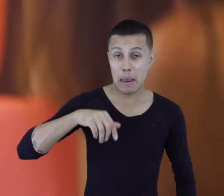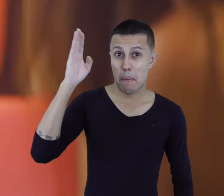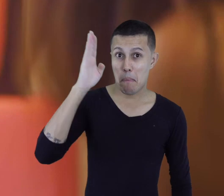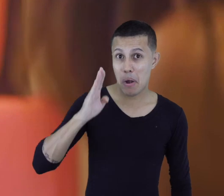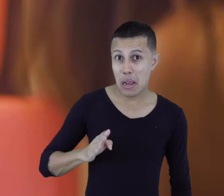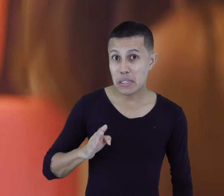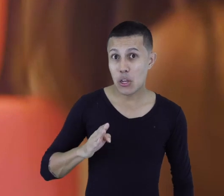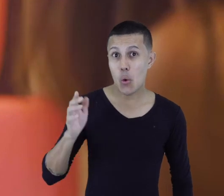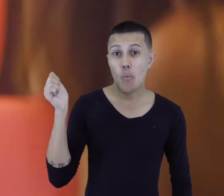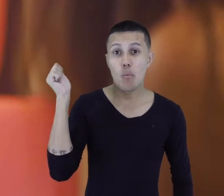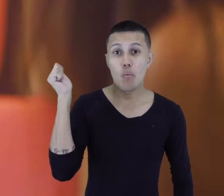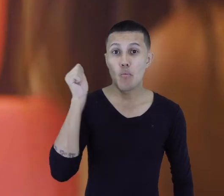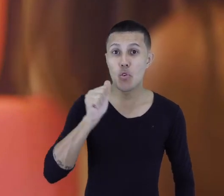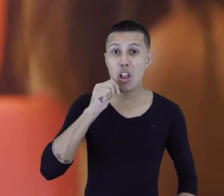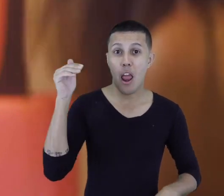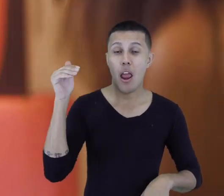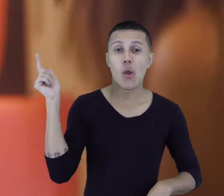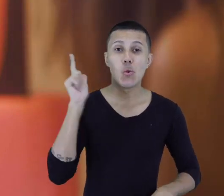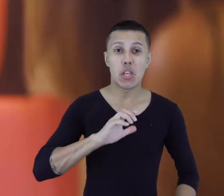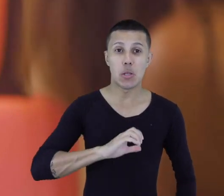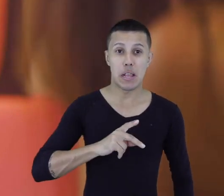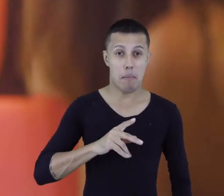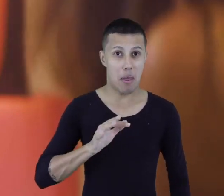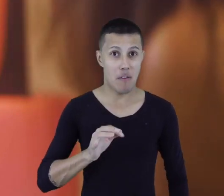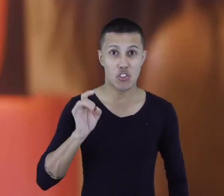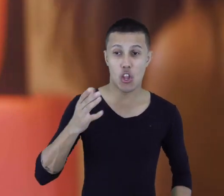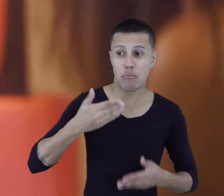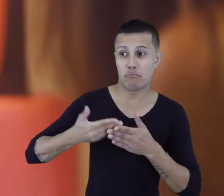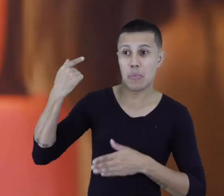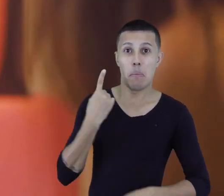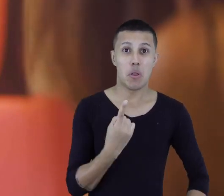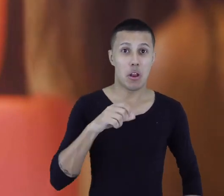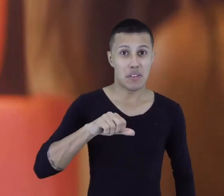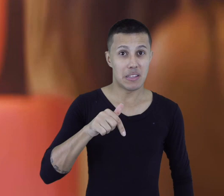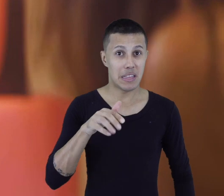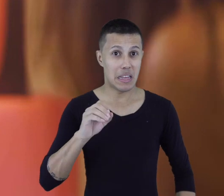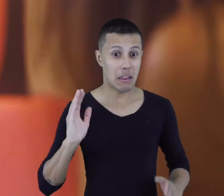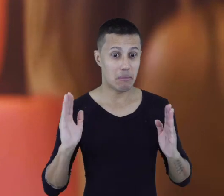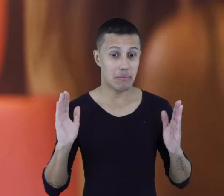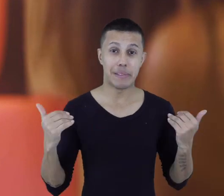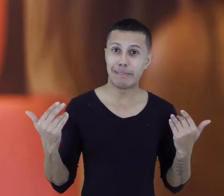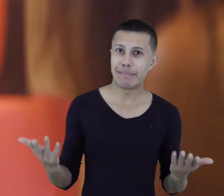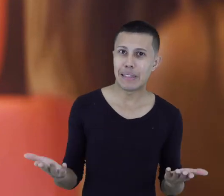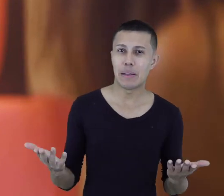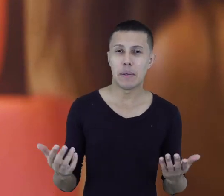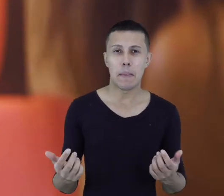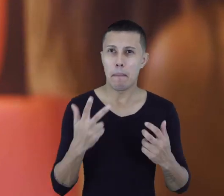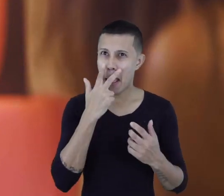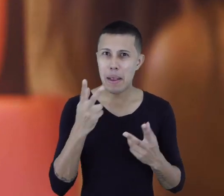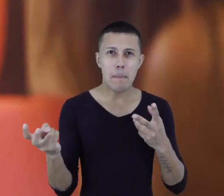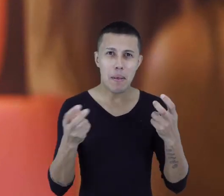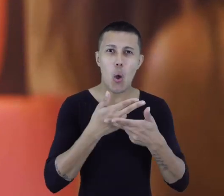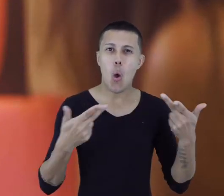que as mulheres tiraram o CPF na década de 70, assim, então a nossa jornada é muito recente, né? E, enfim, eu vejo bons ventos